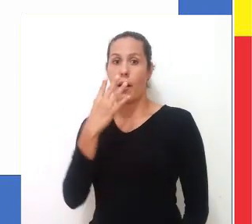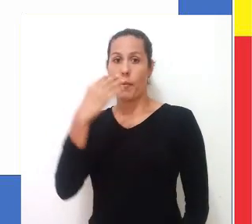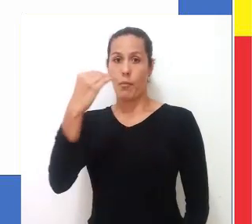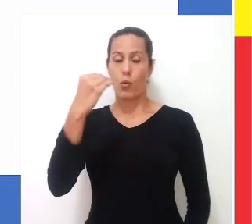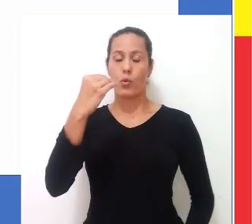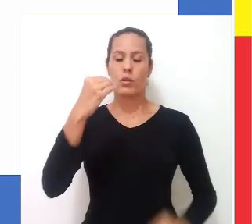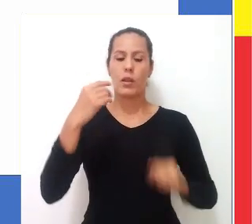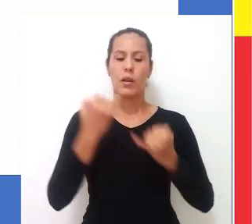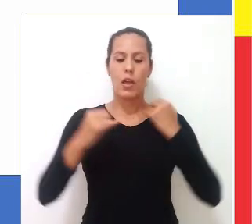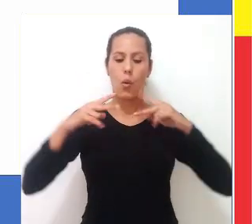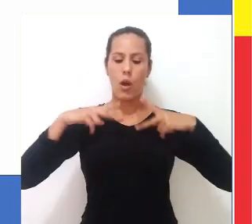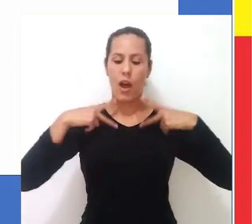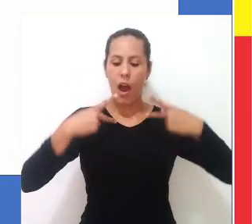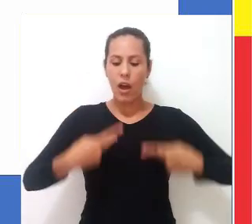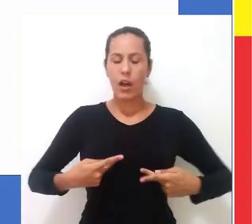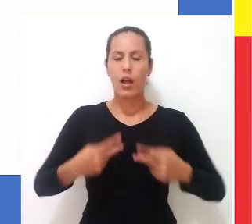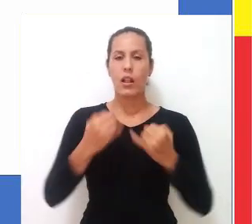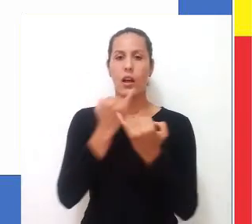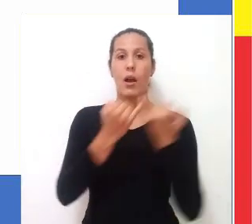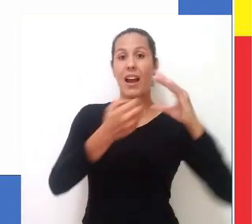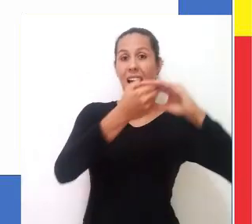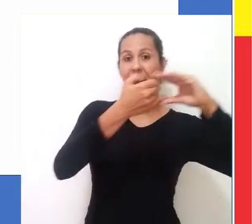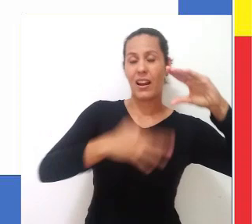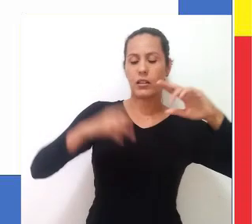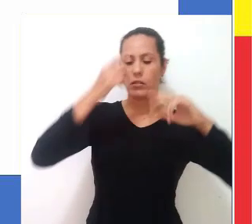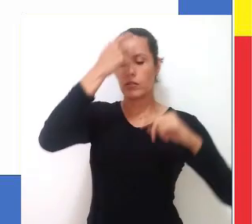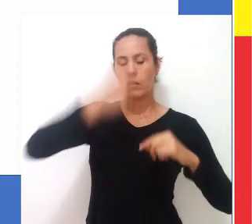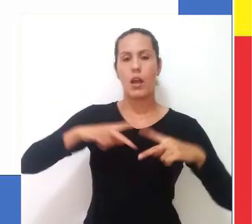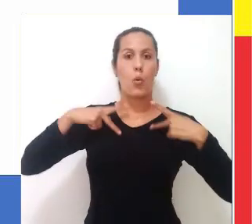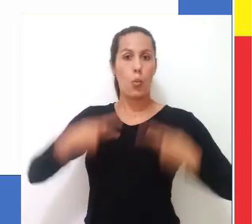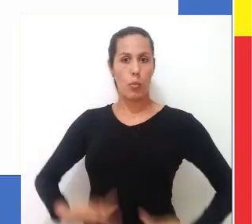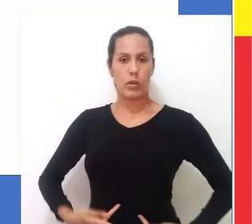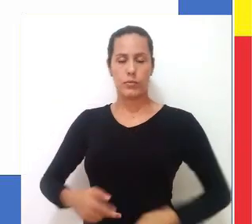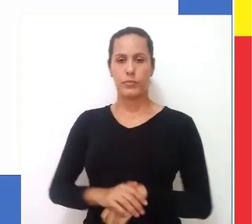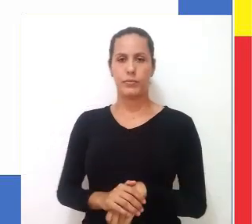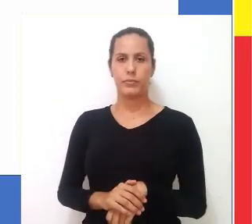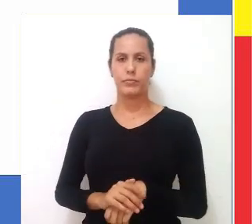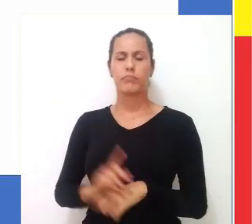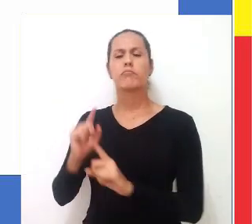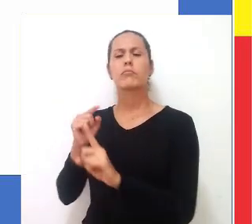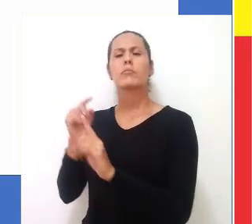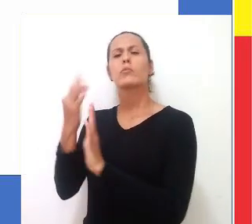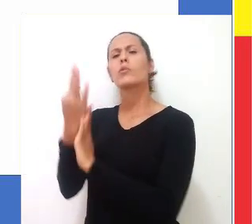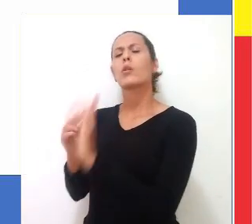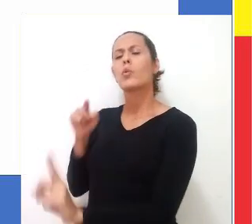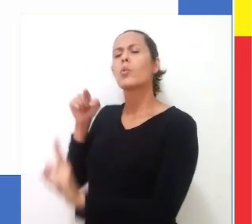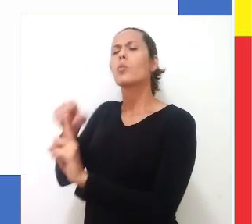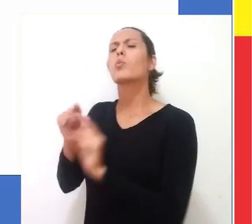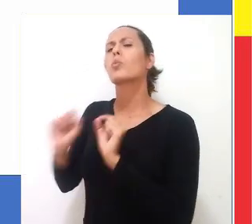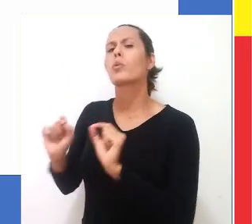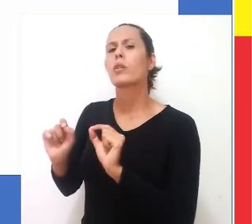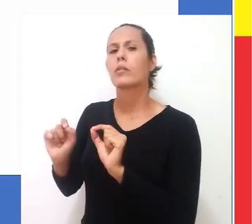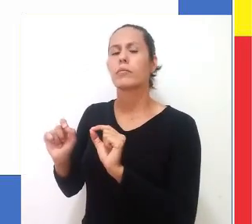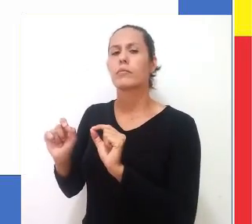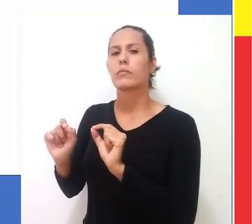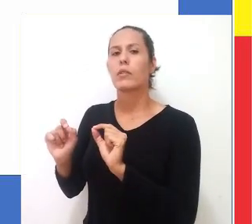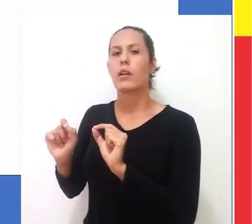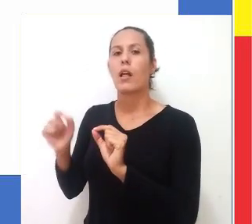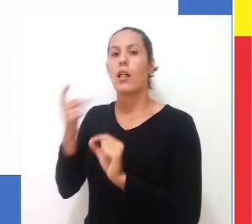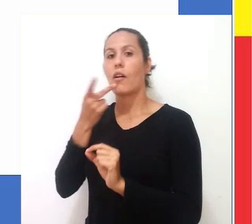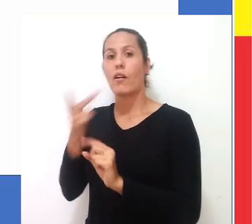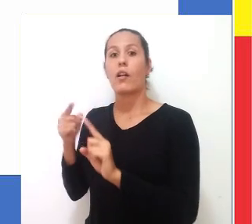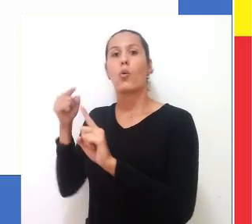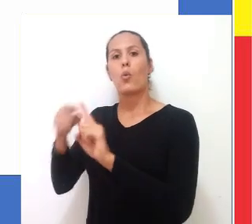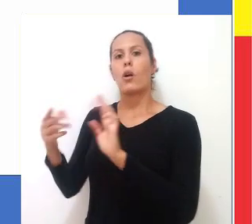tem características de um ser humano. E no segundo quesito, a finalidade do texto. Ela passa